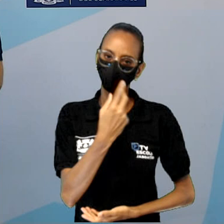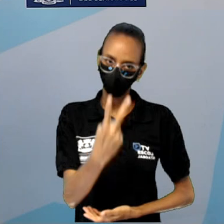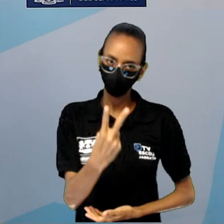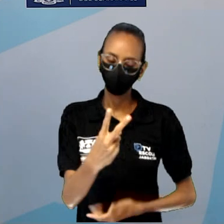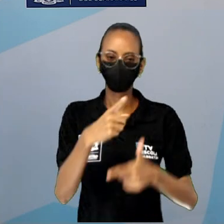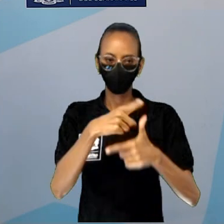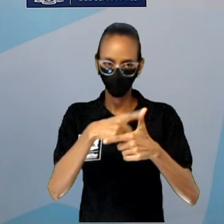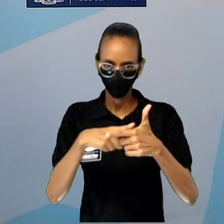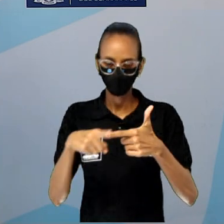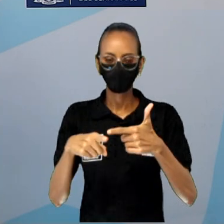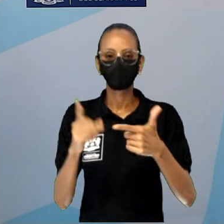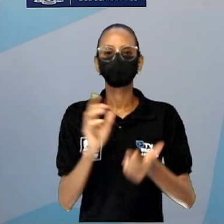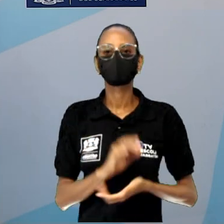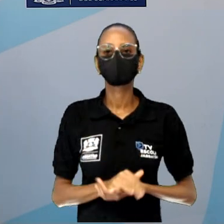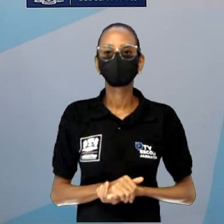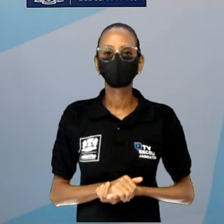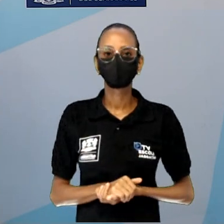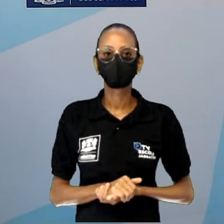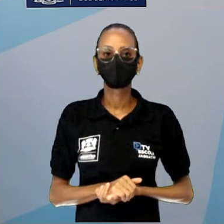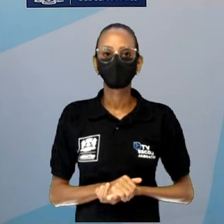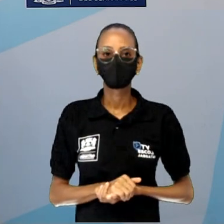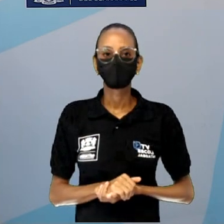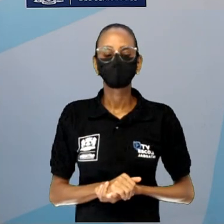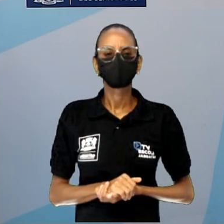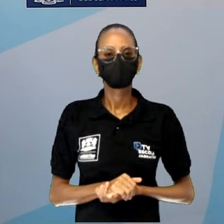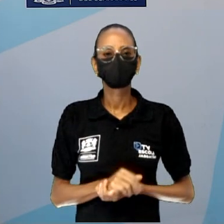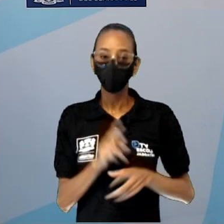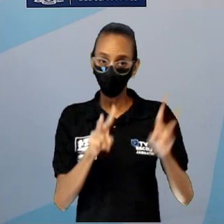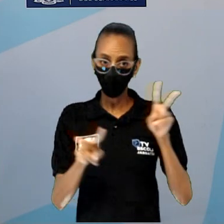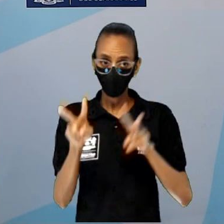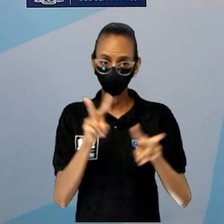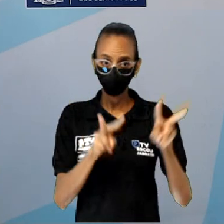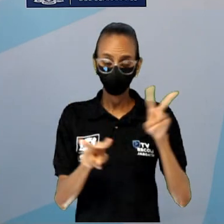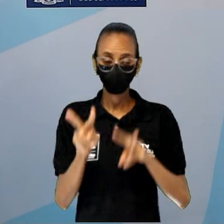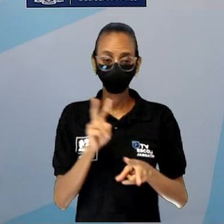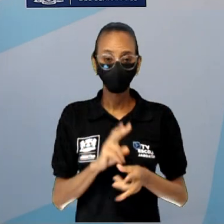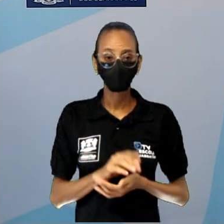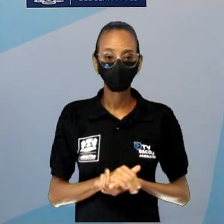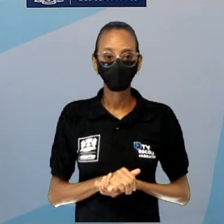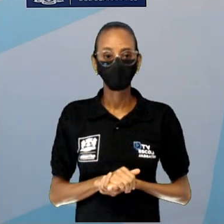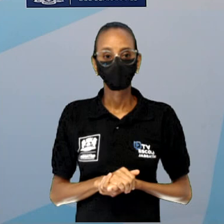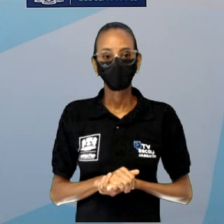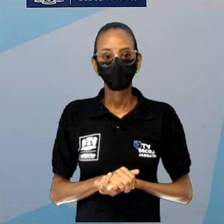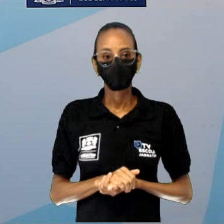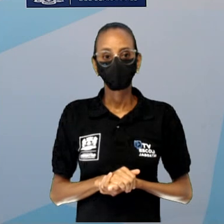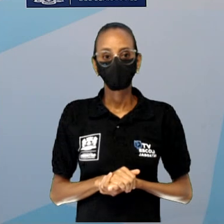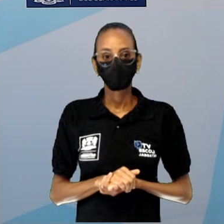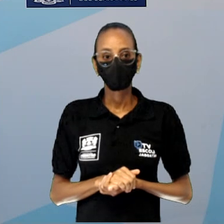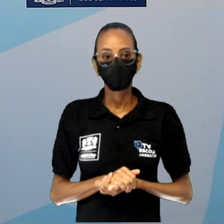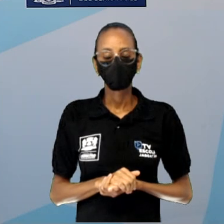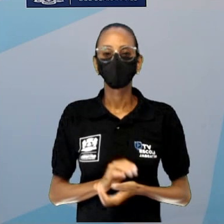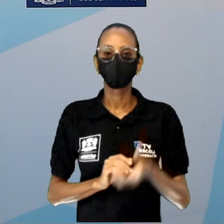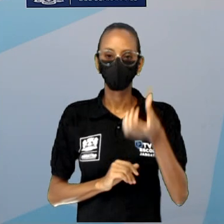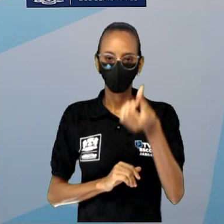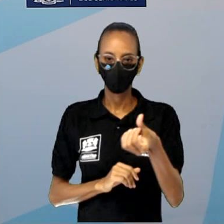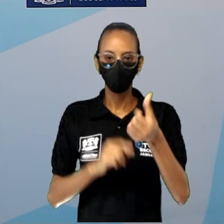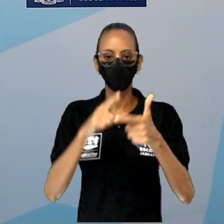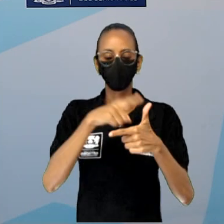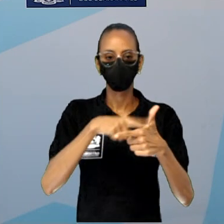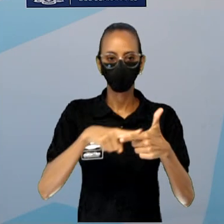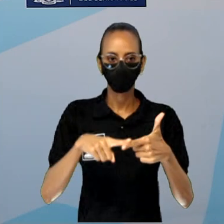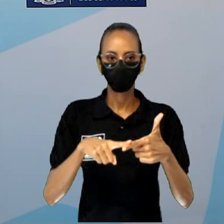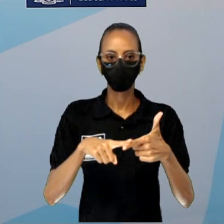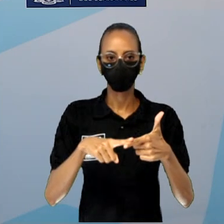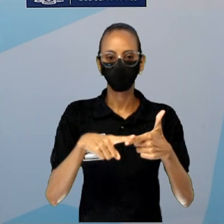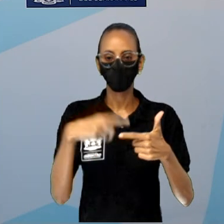tá? Sempre nessa ordem para a gente poder visualizar melhor. Então, aqui a gente vai ter agora, ó, 6 dividido para 2 vai dar